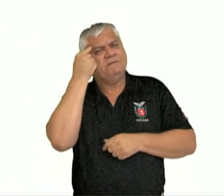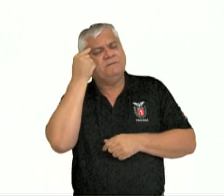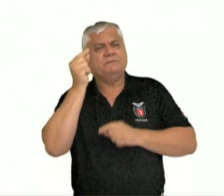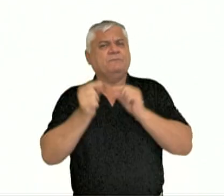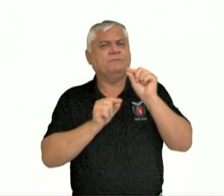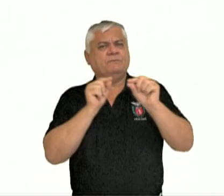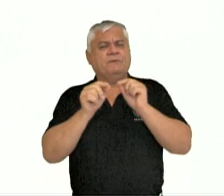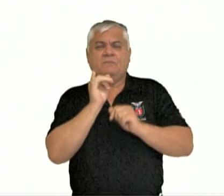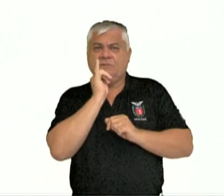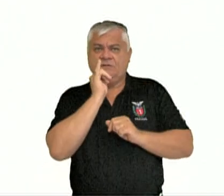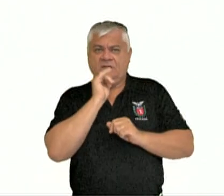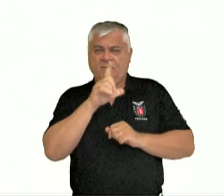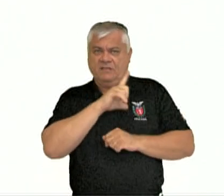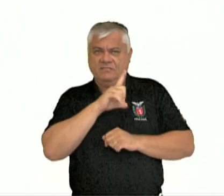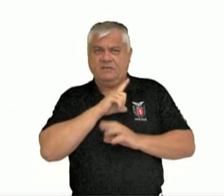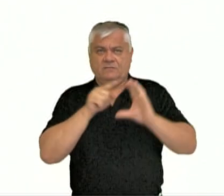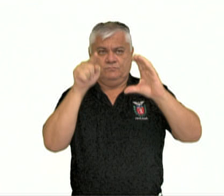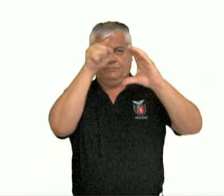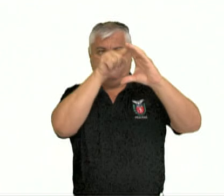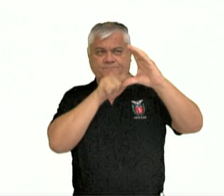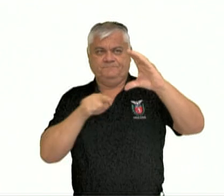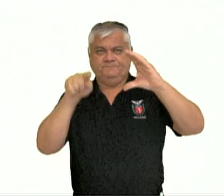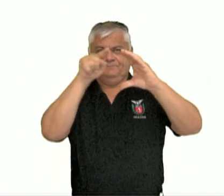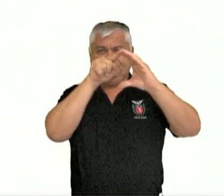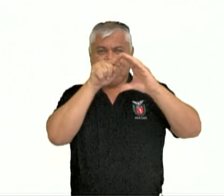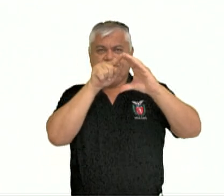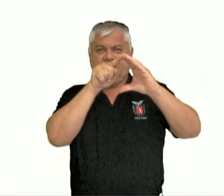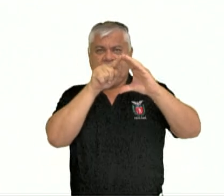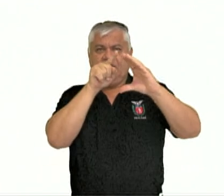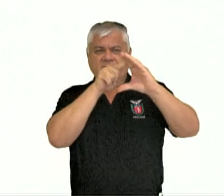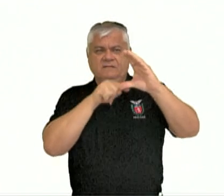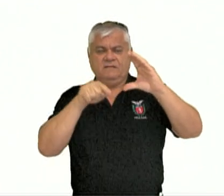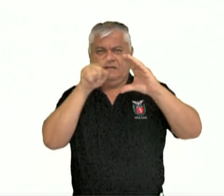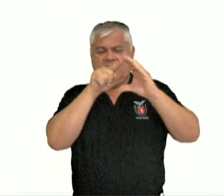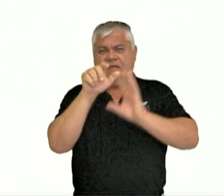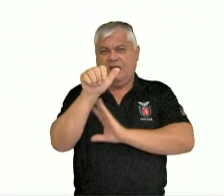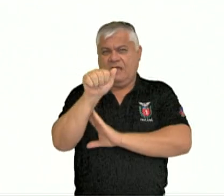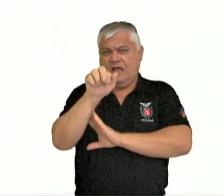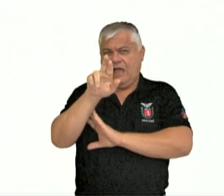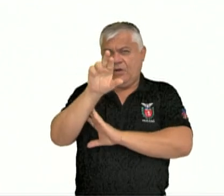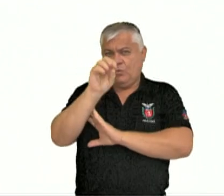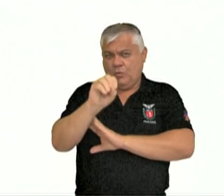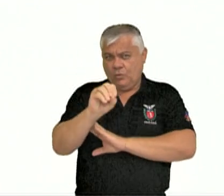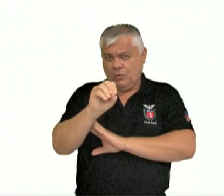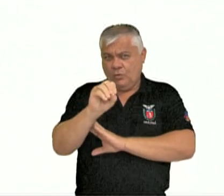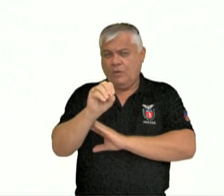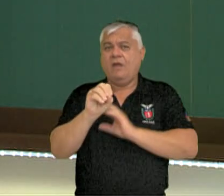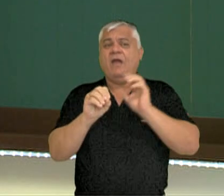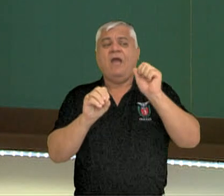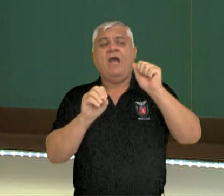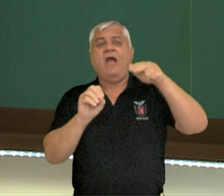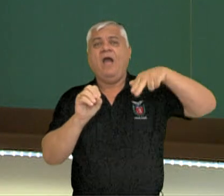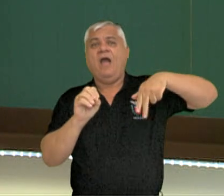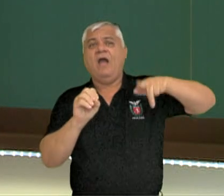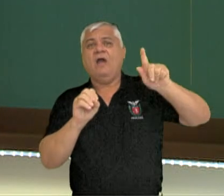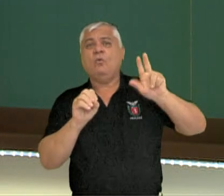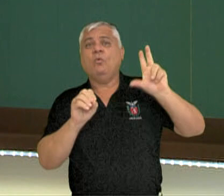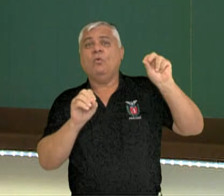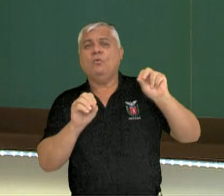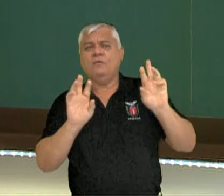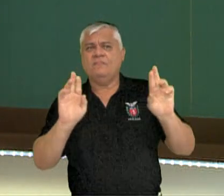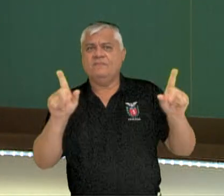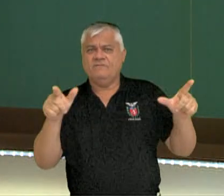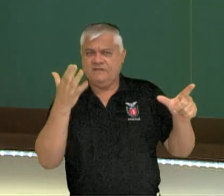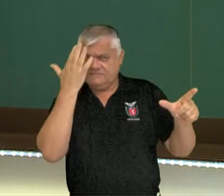aqui. Se você tem uma circunferência lá, você sabe qual que é a diferença entre um arco e um ângulo? Será que a gente pode usar